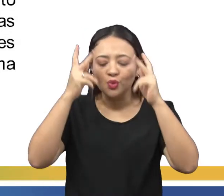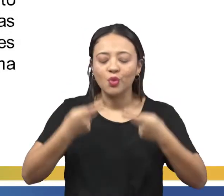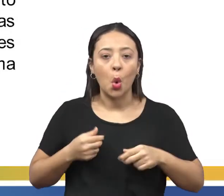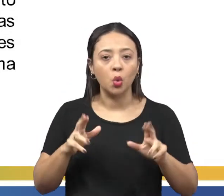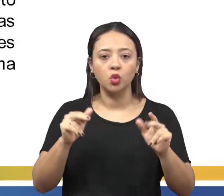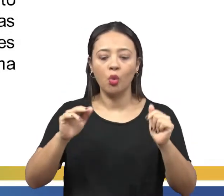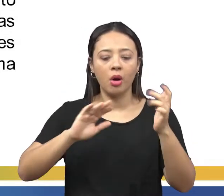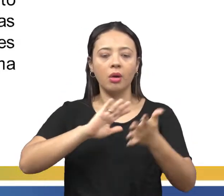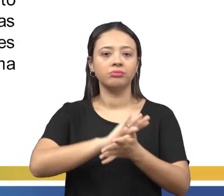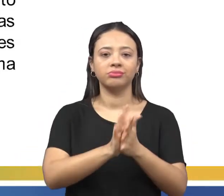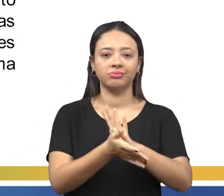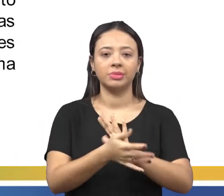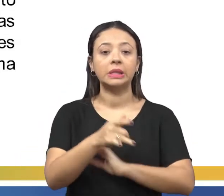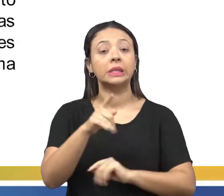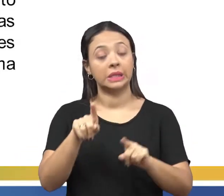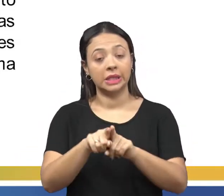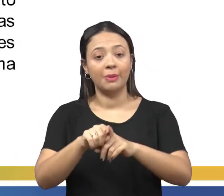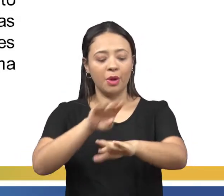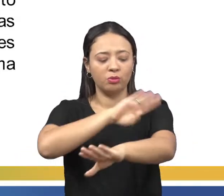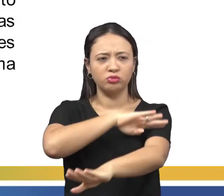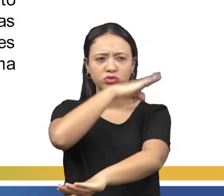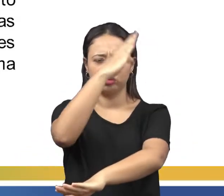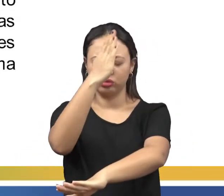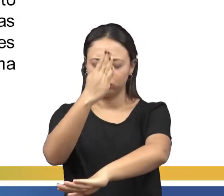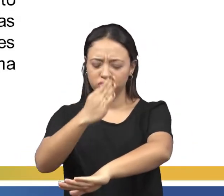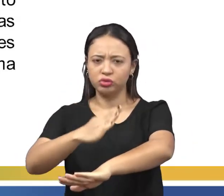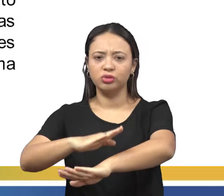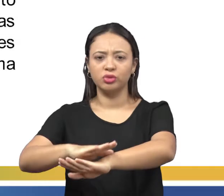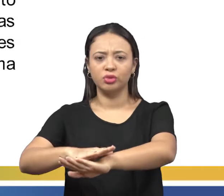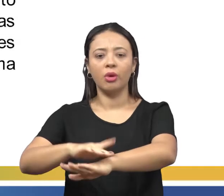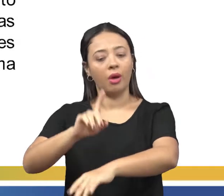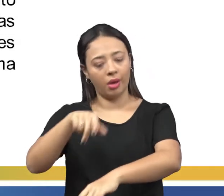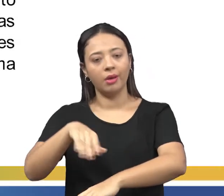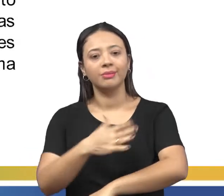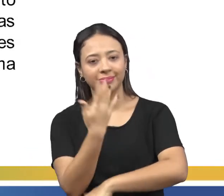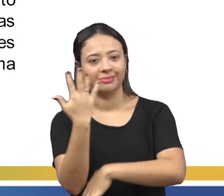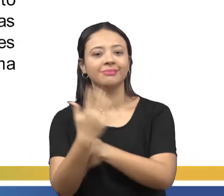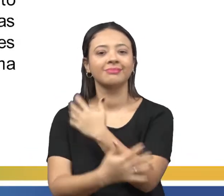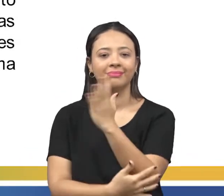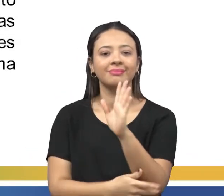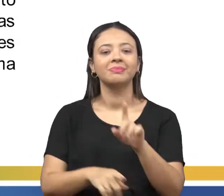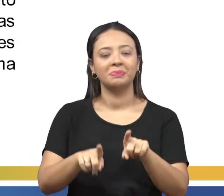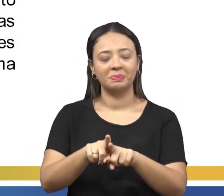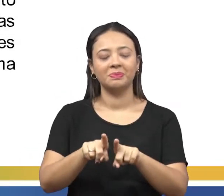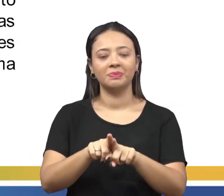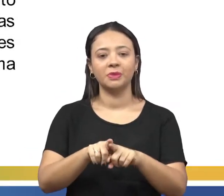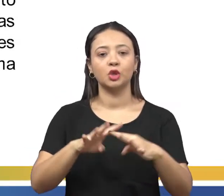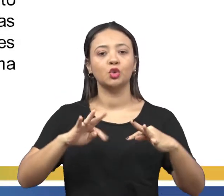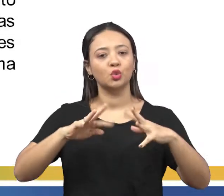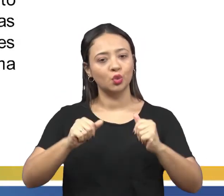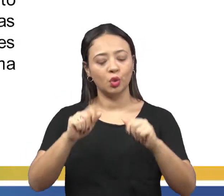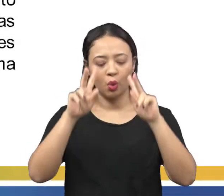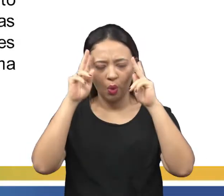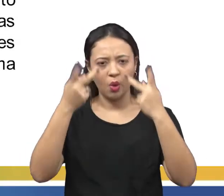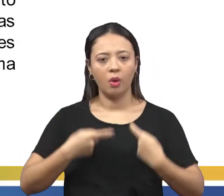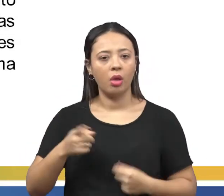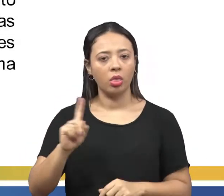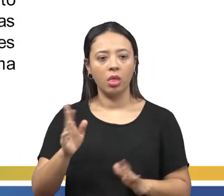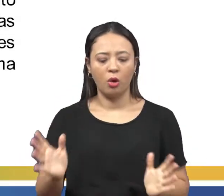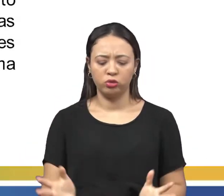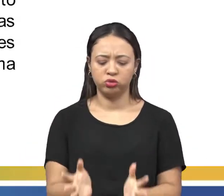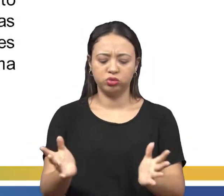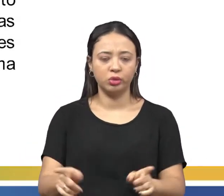Então, o topo de uma montanha também pode se comparar com a paisagem natural. Então, tudo aquilo que não teve uma ação humana, que o homem